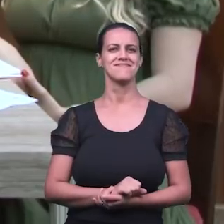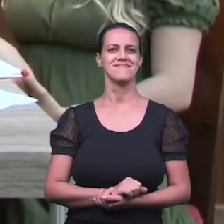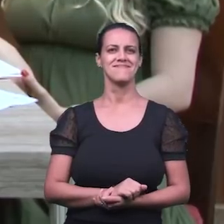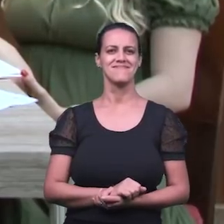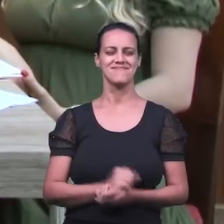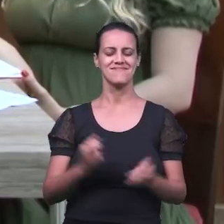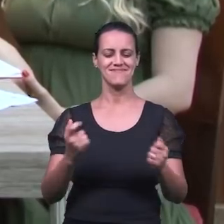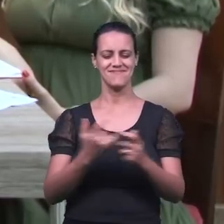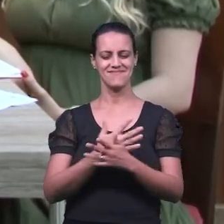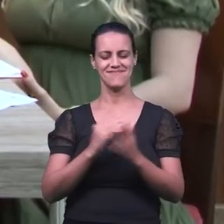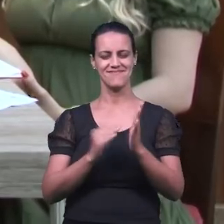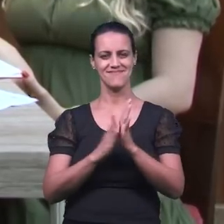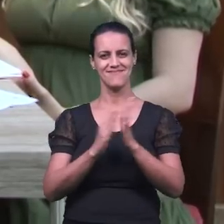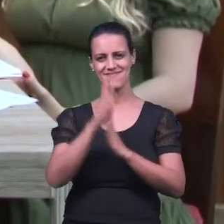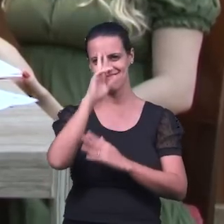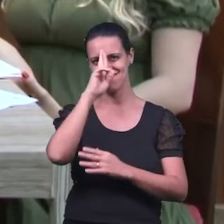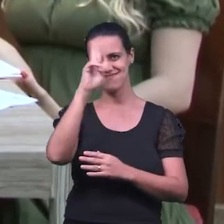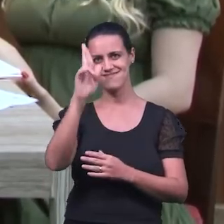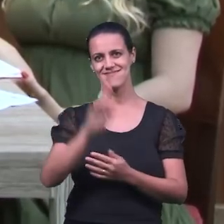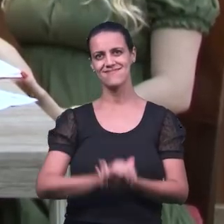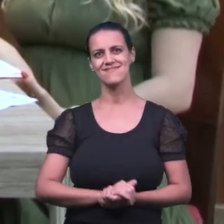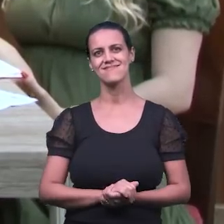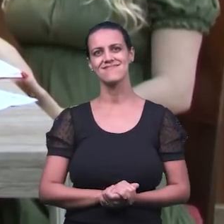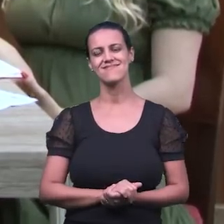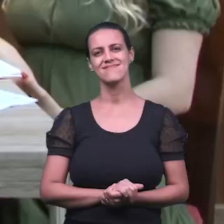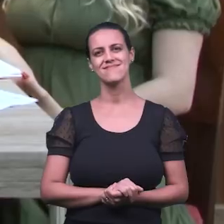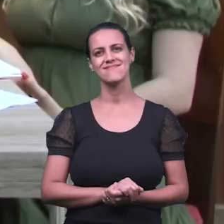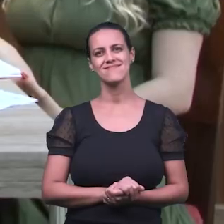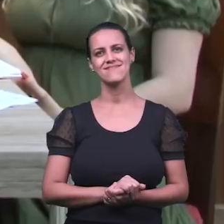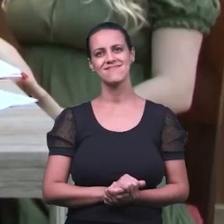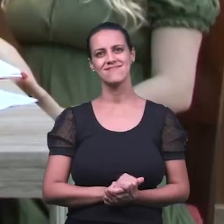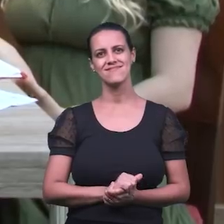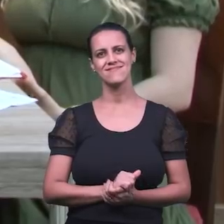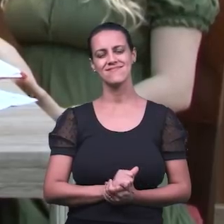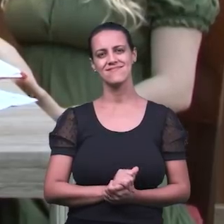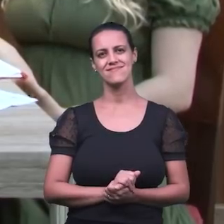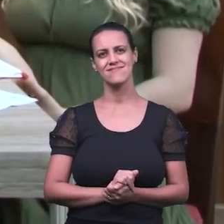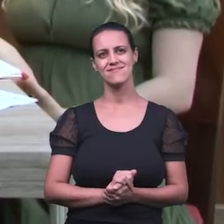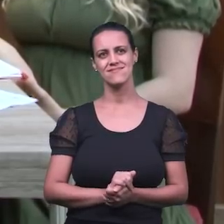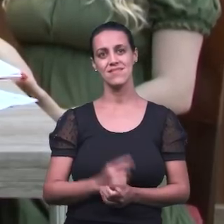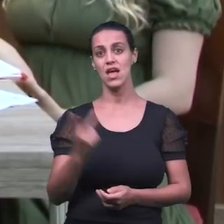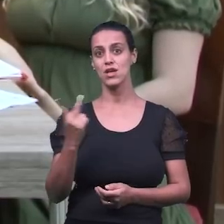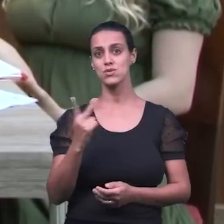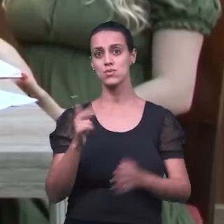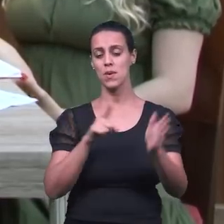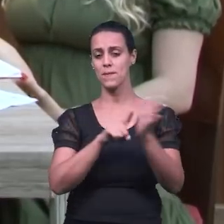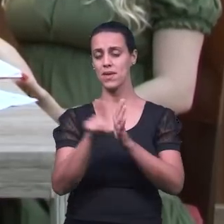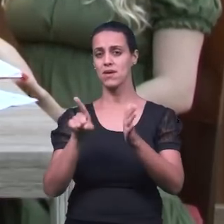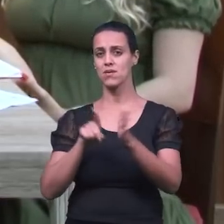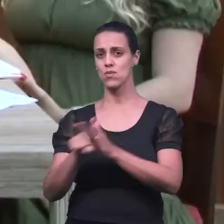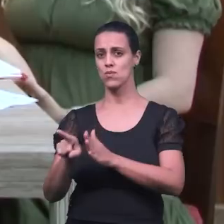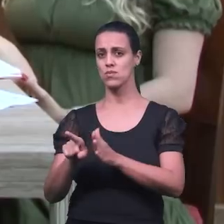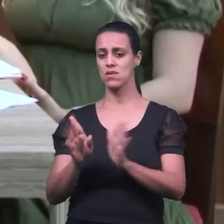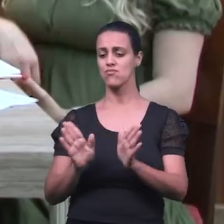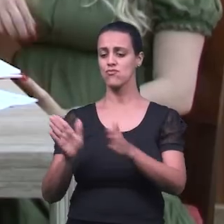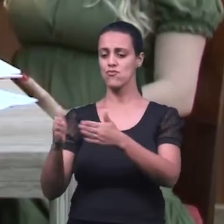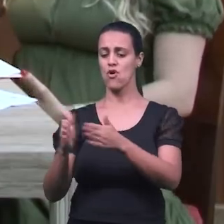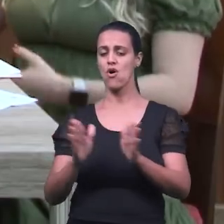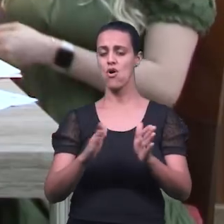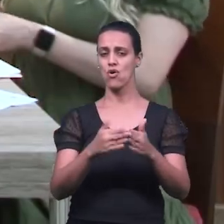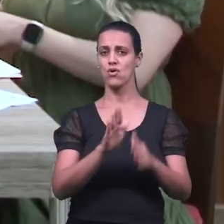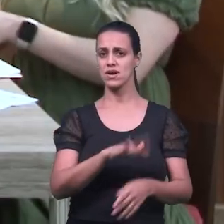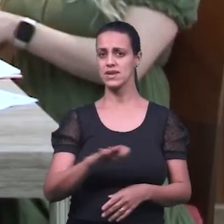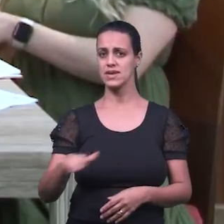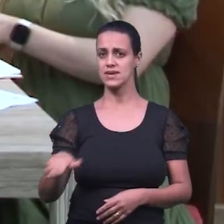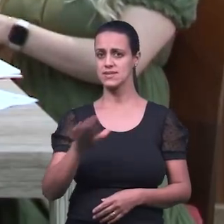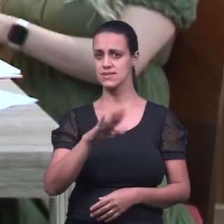glorioso. Louvado seja o nome do Senhor. Glória a Deus. Meus irmãos, as duas próximas perguntas são destinadas a crianças,